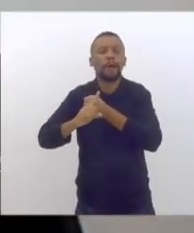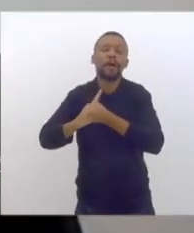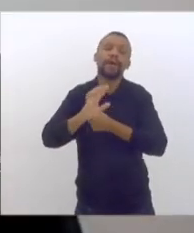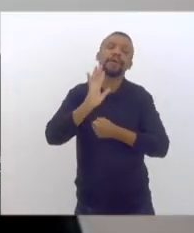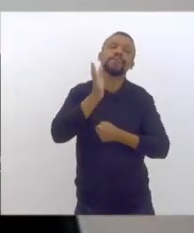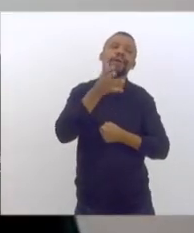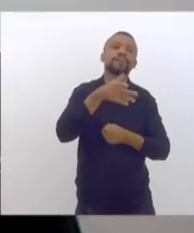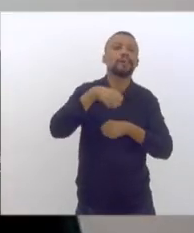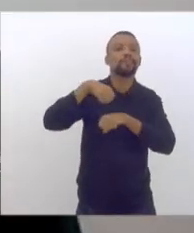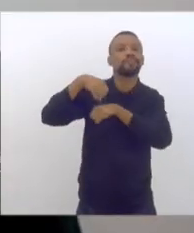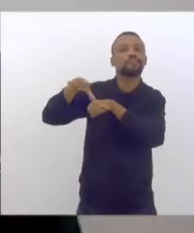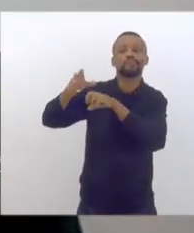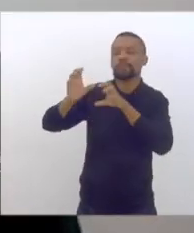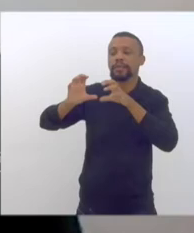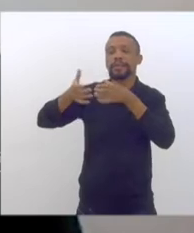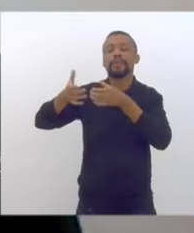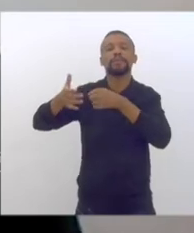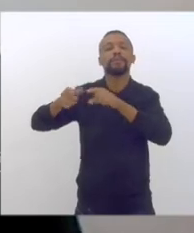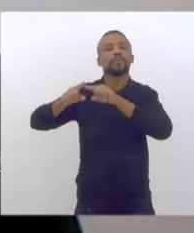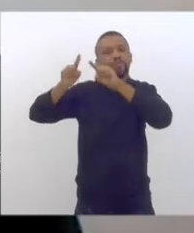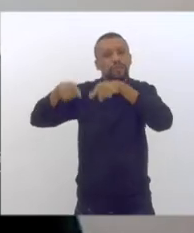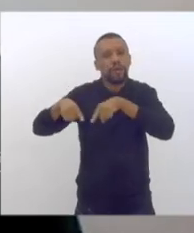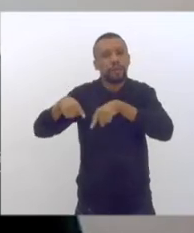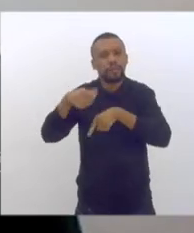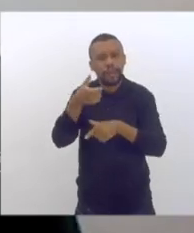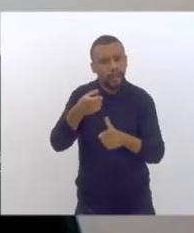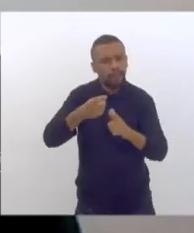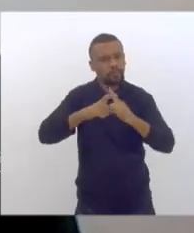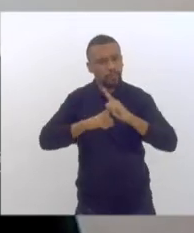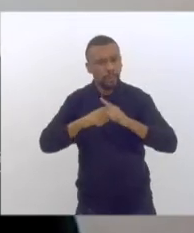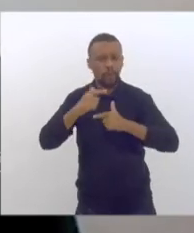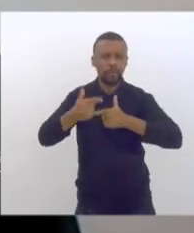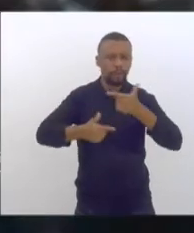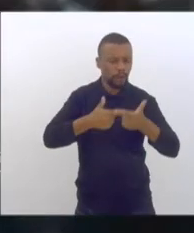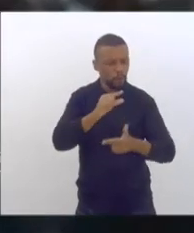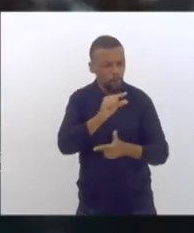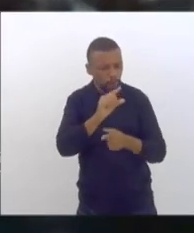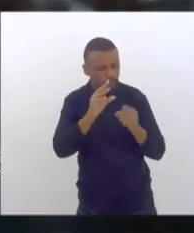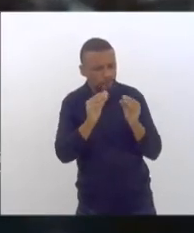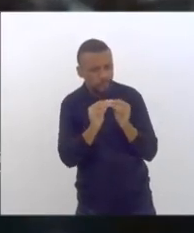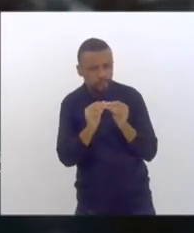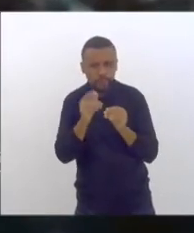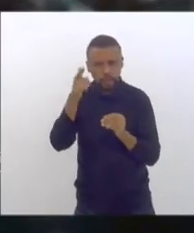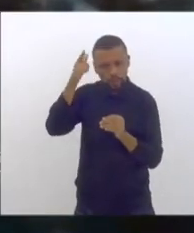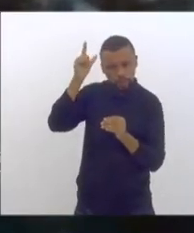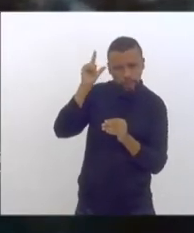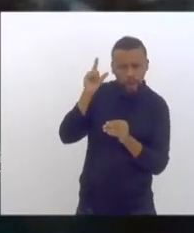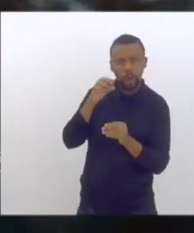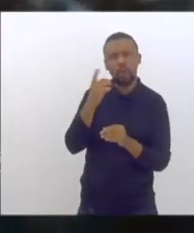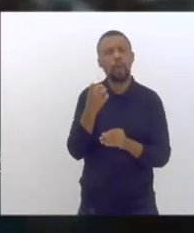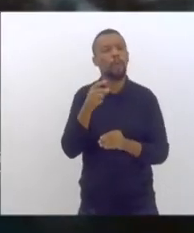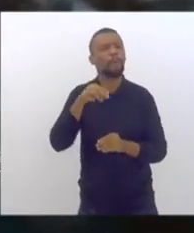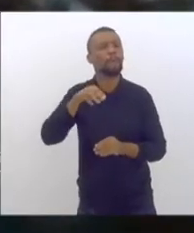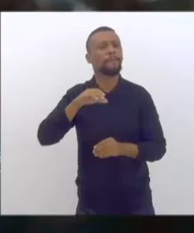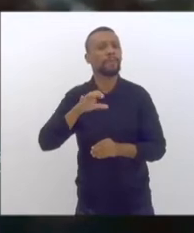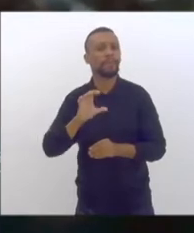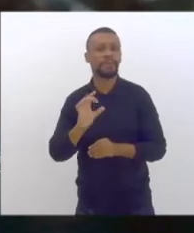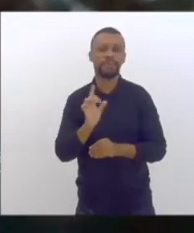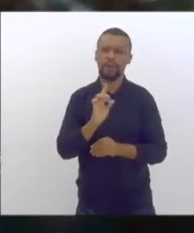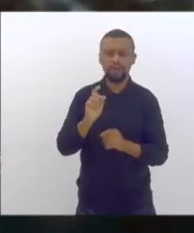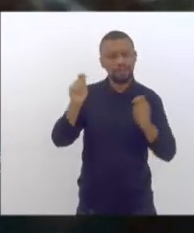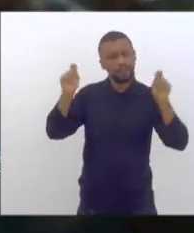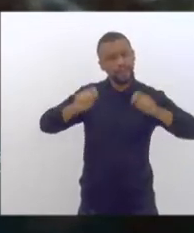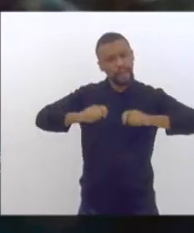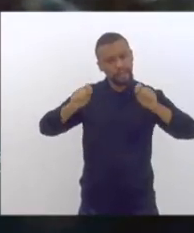alguém que aqui da Assembleia que a suspendeu os trabalhos do Coutinho Deputado Luiz Paulo Deputado não tá dando para